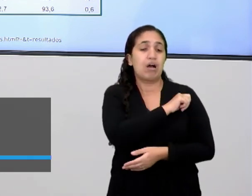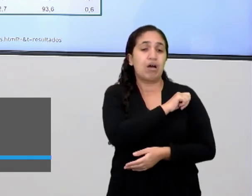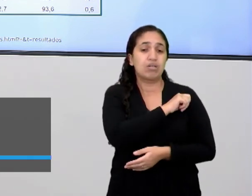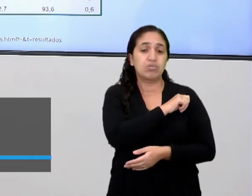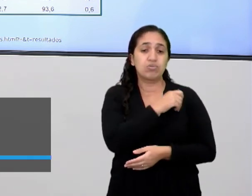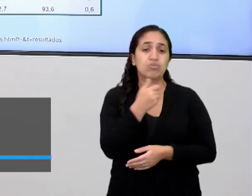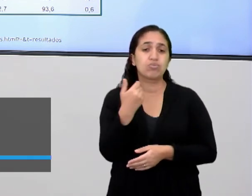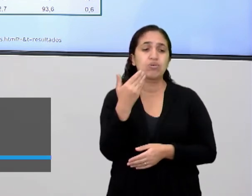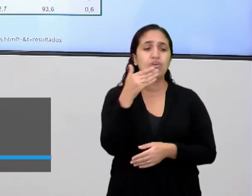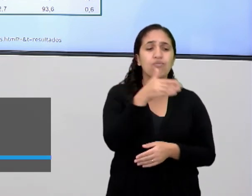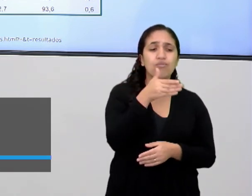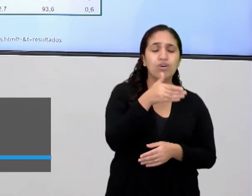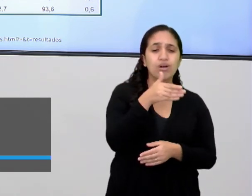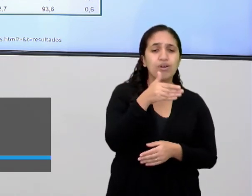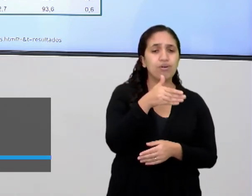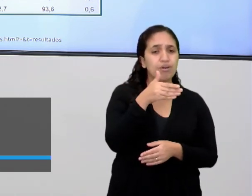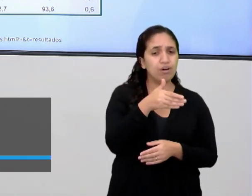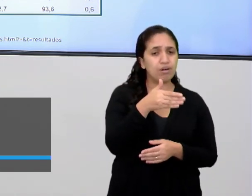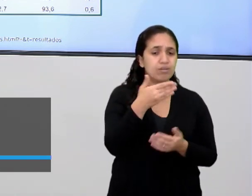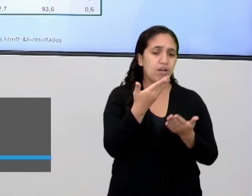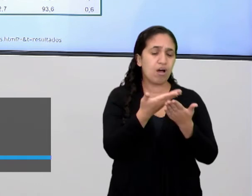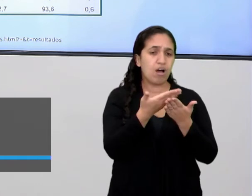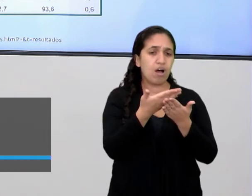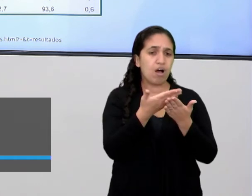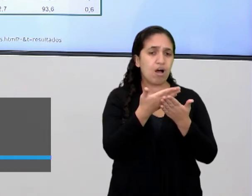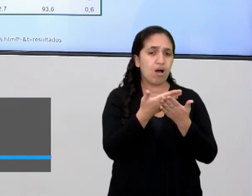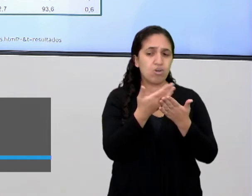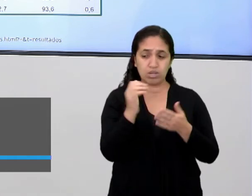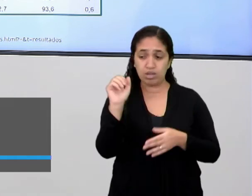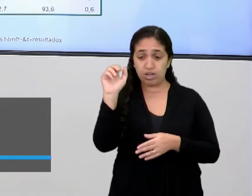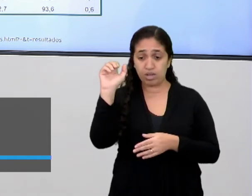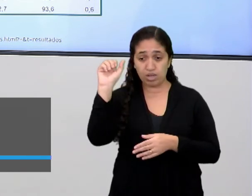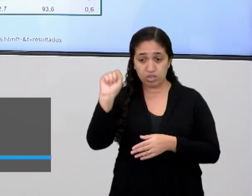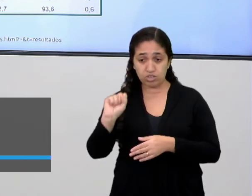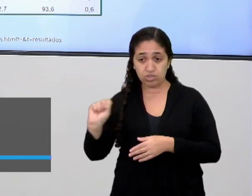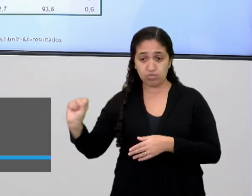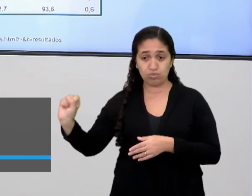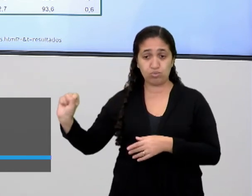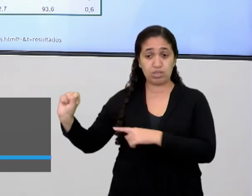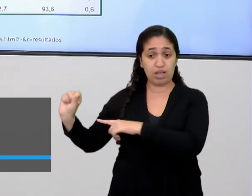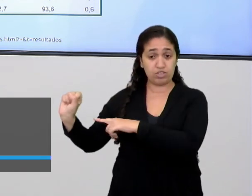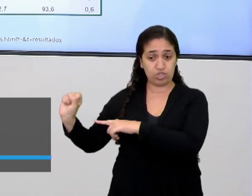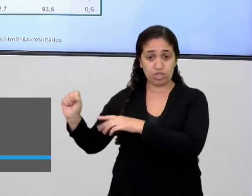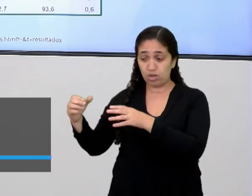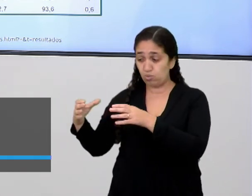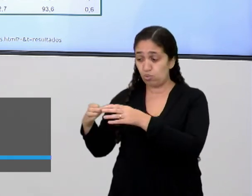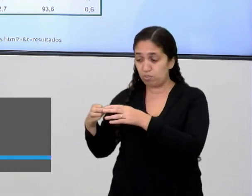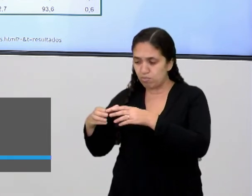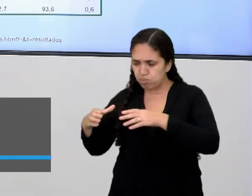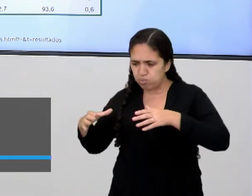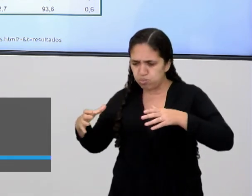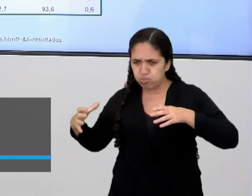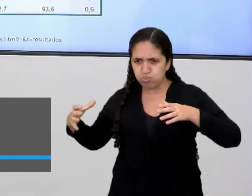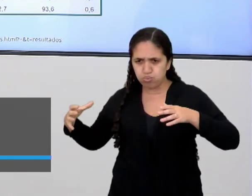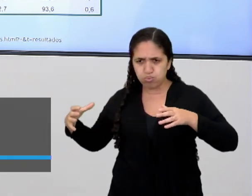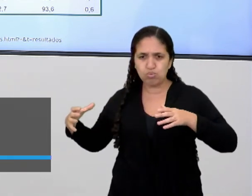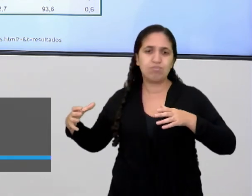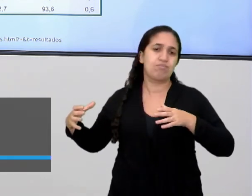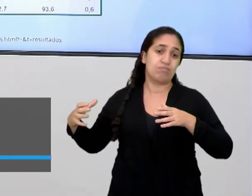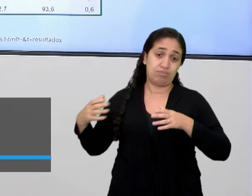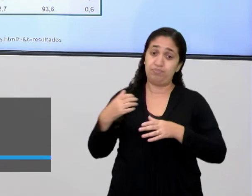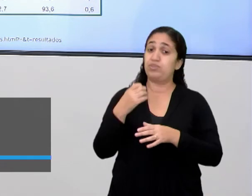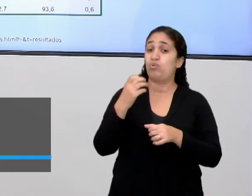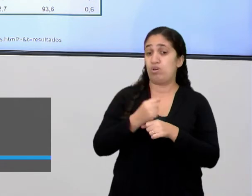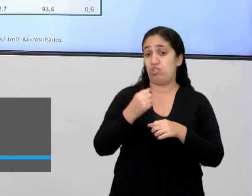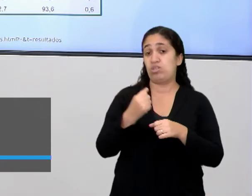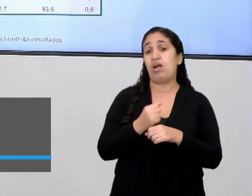aulas, né, que frequentam as aulas na região sudeste, né, que é a região mais populosa do país, os dados são outros. Então,